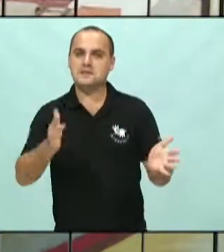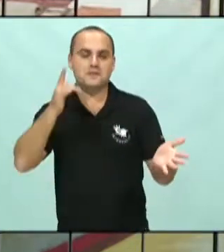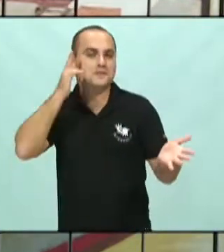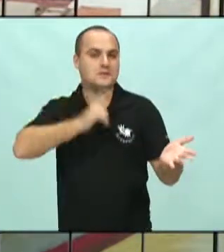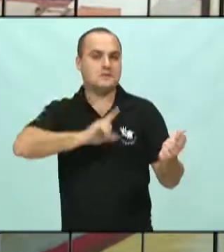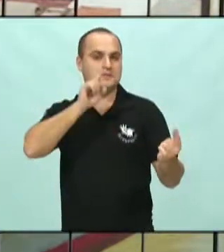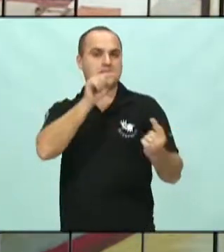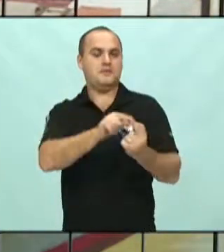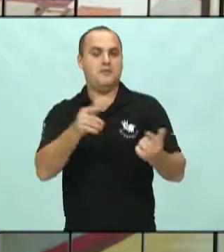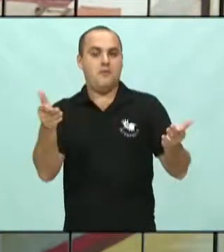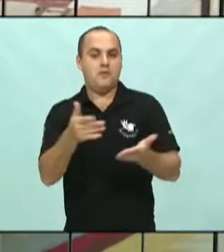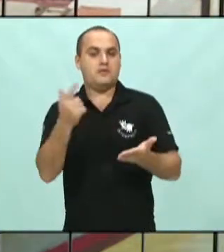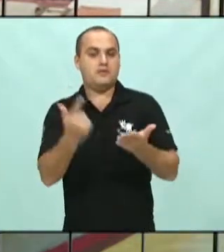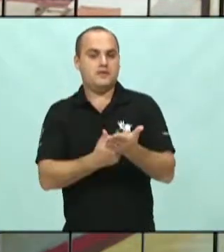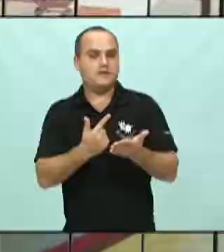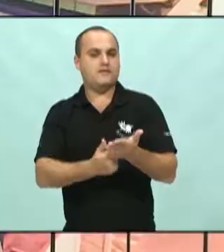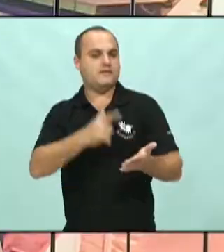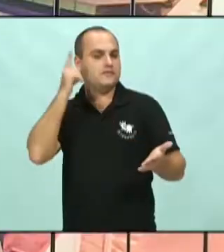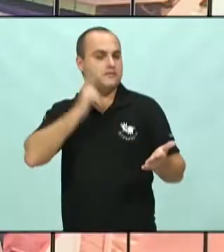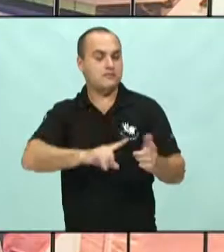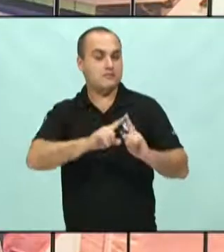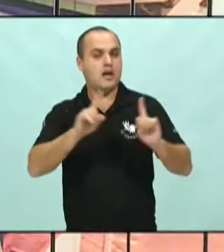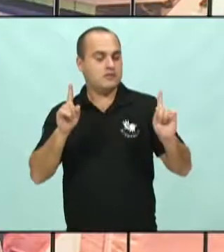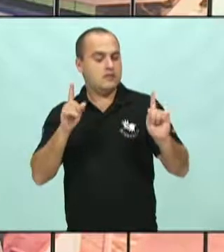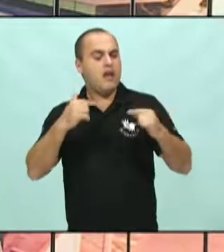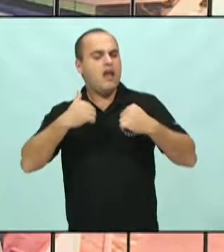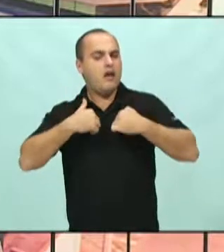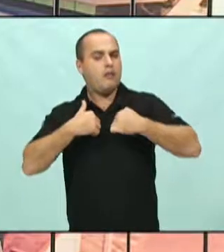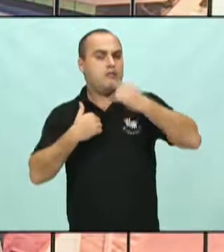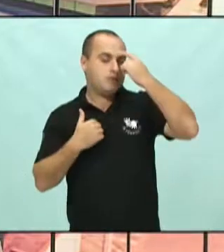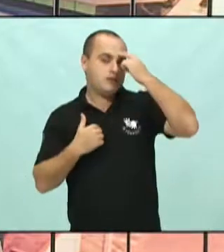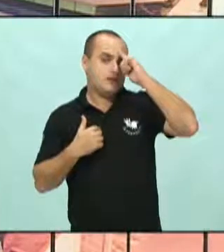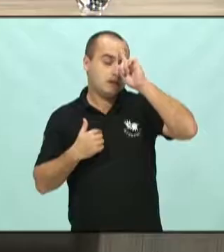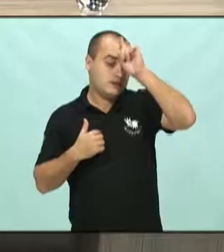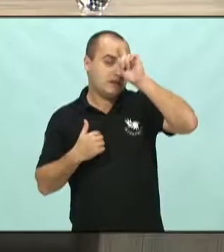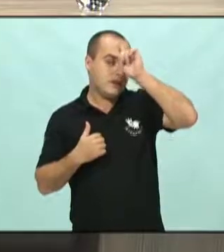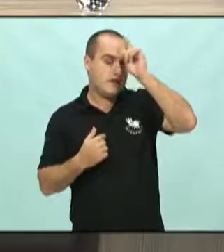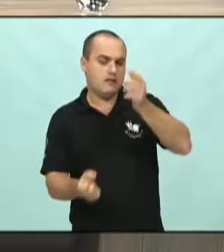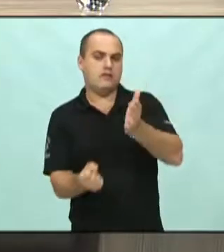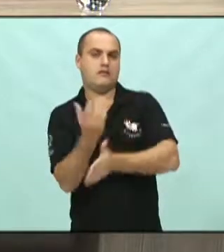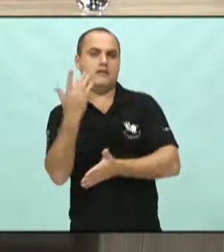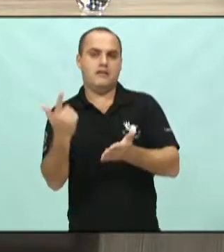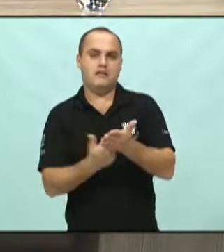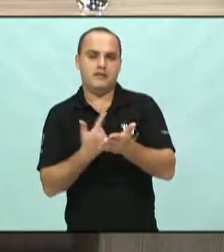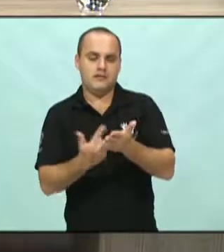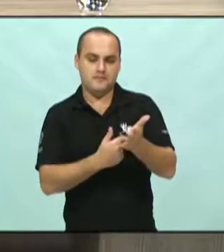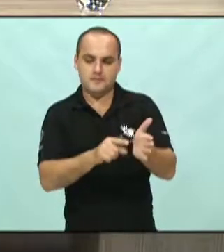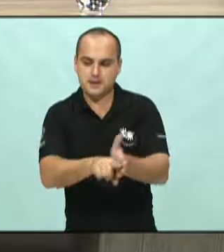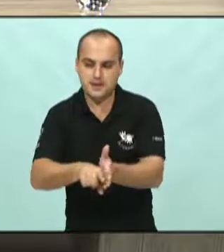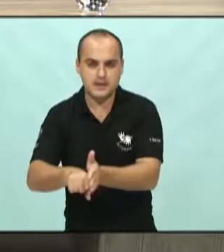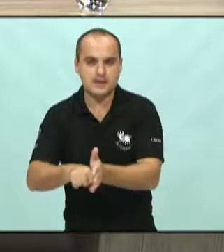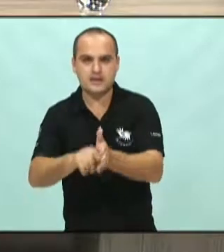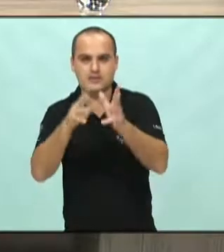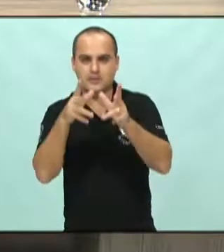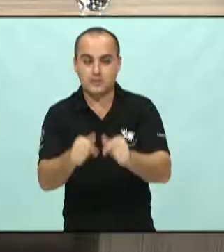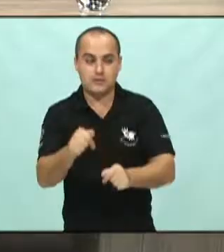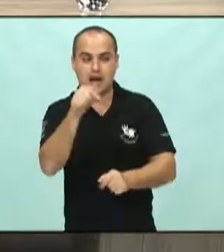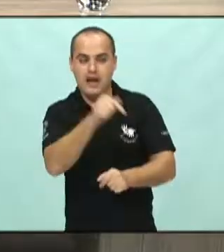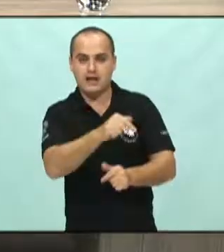está aí lançado, mas foi uma iniciativa minha mesmo, a publicação do livro, a pesquisa, tudo que é relacionado a esse